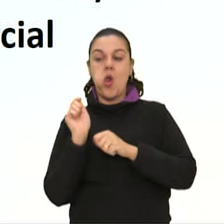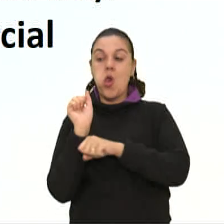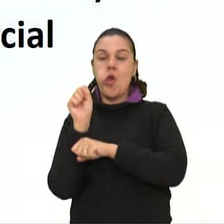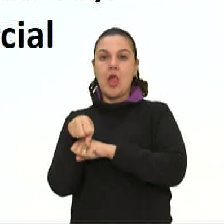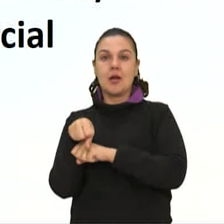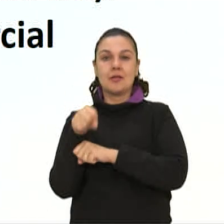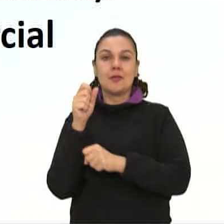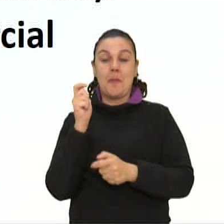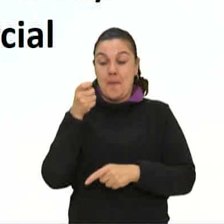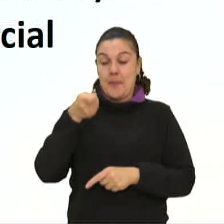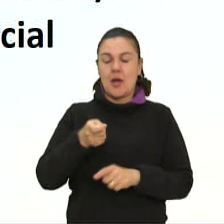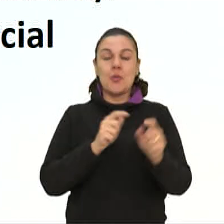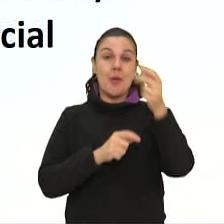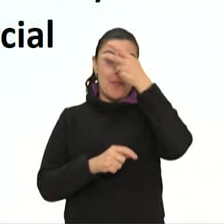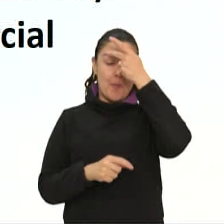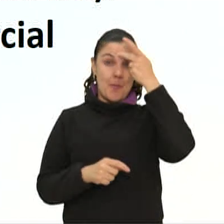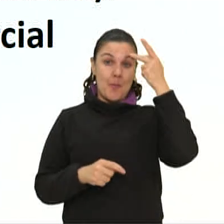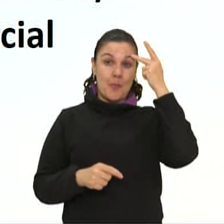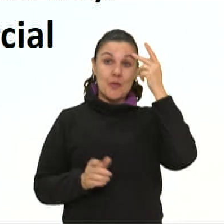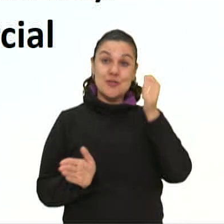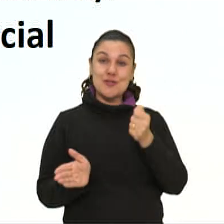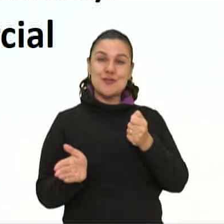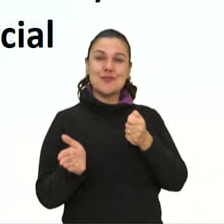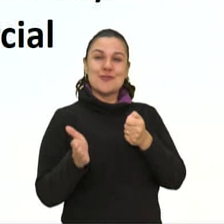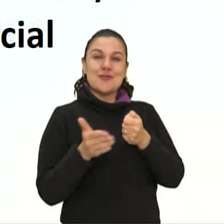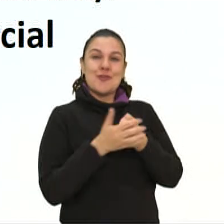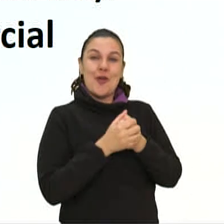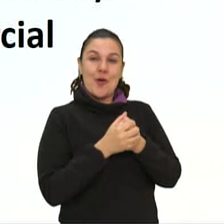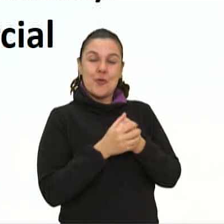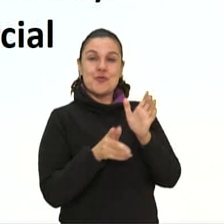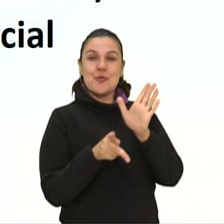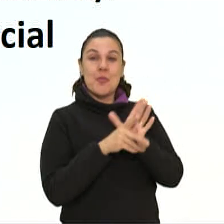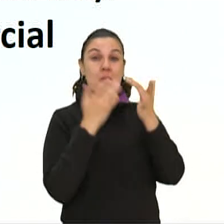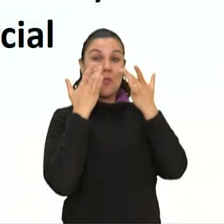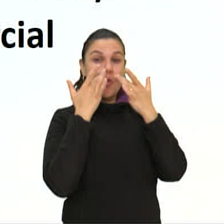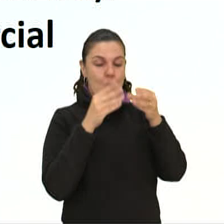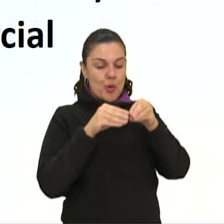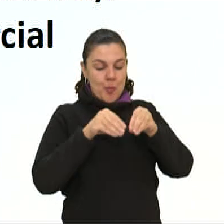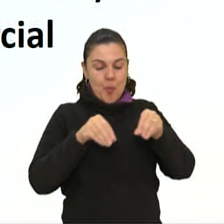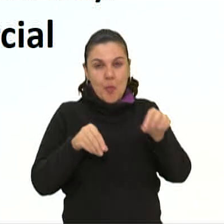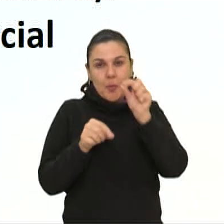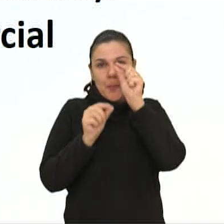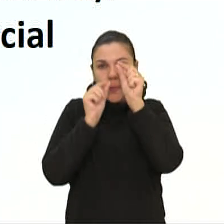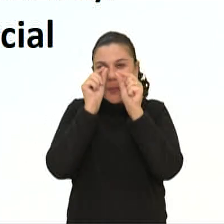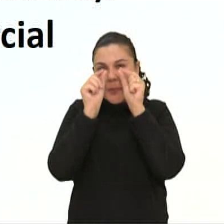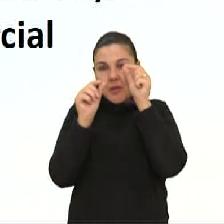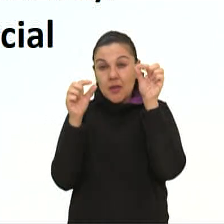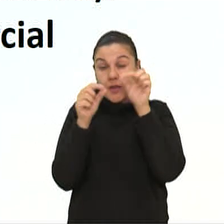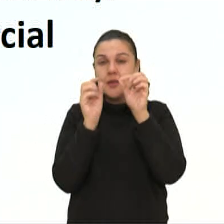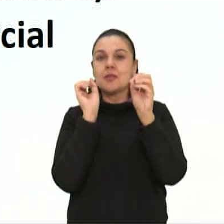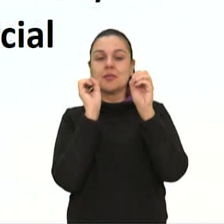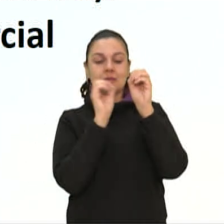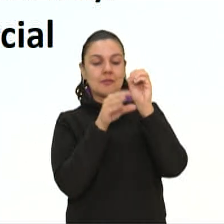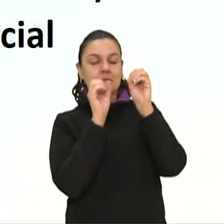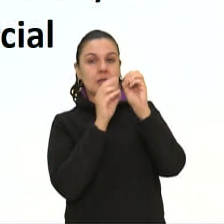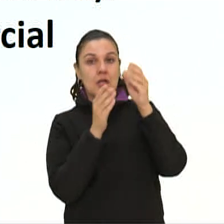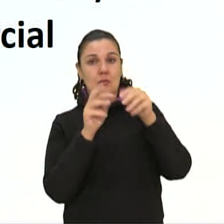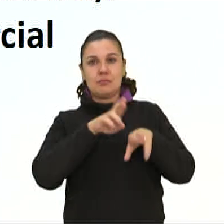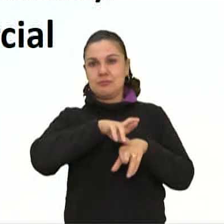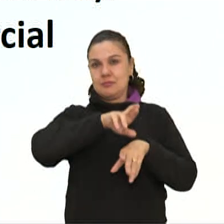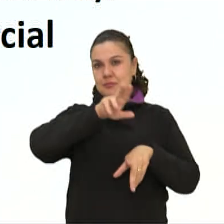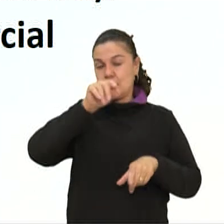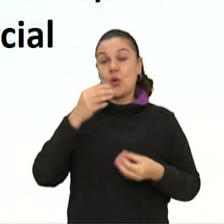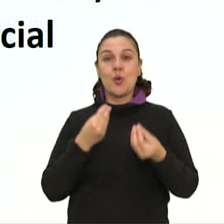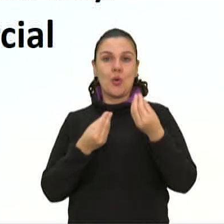quinto, muitos habitantes escondiam o ouro em pó ou em pequenas pepitas das mais